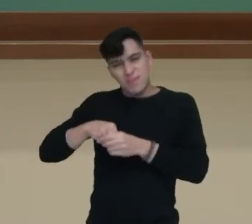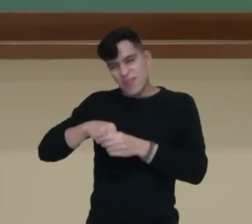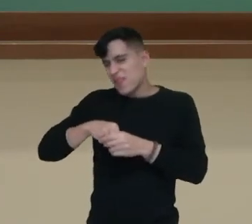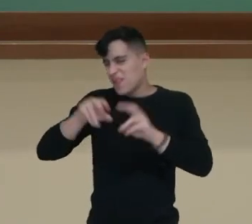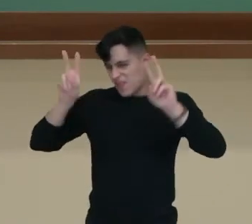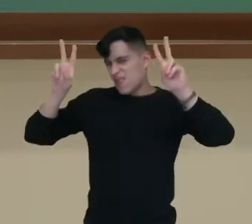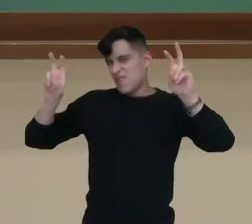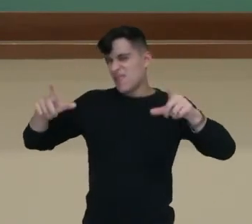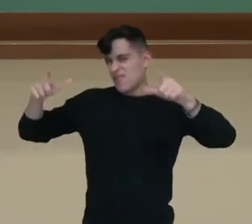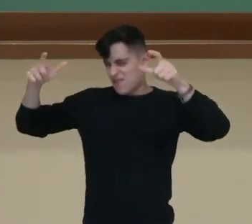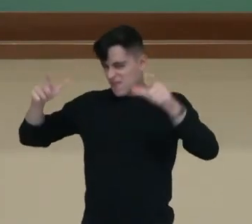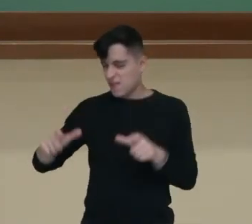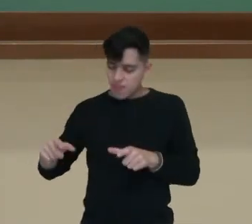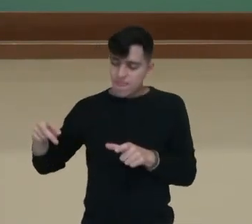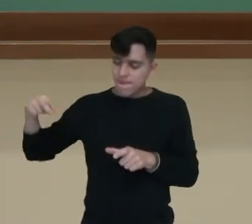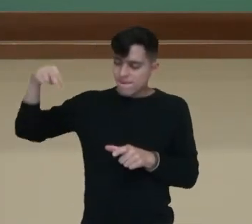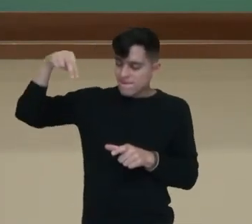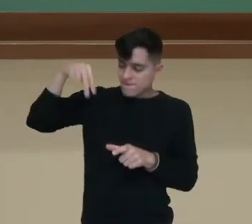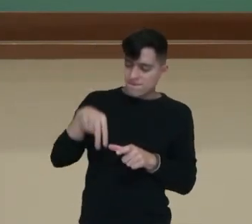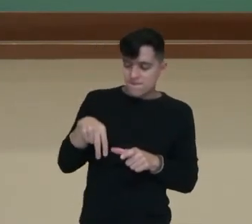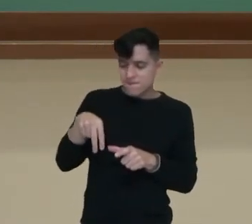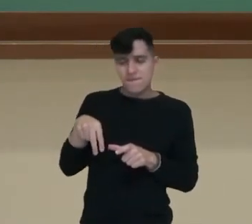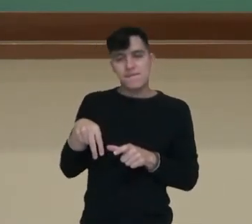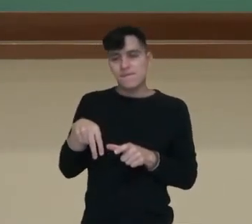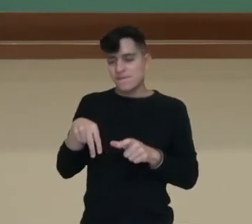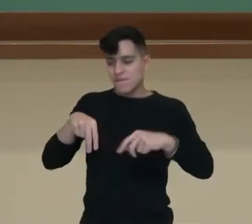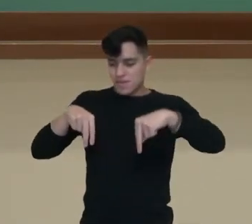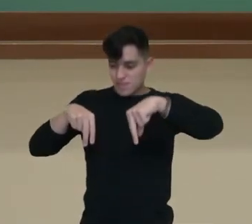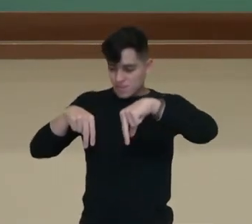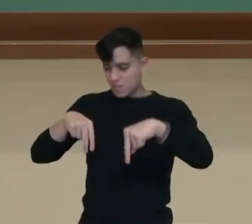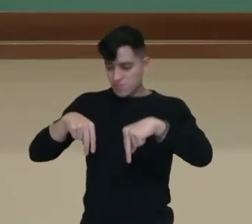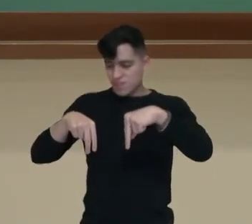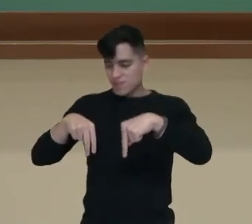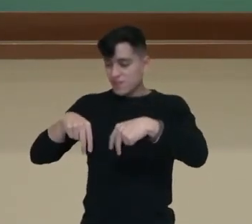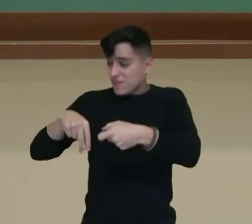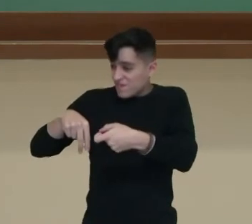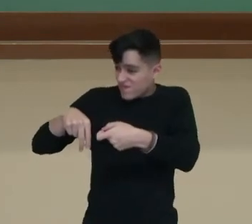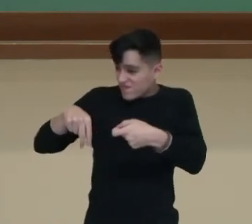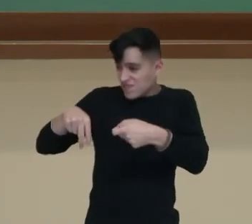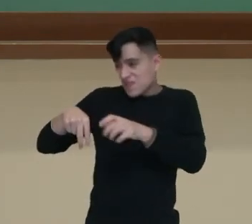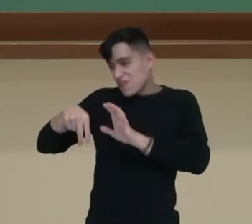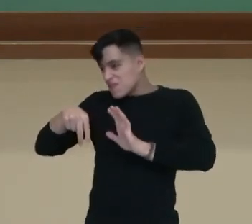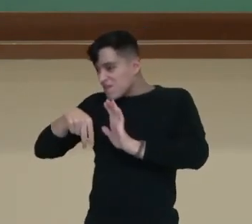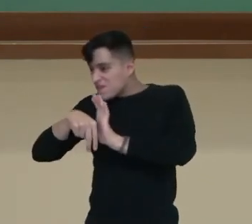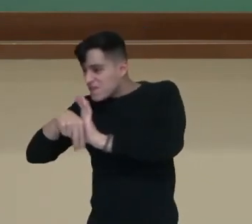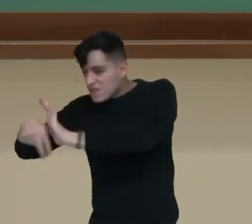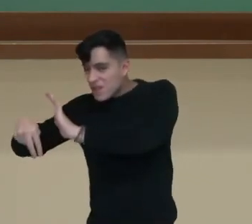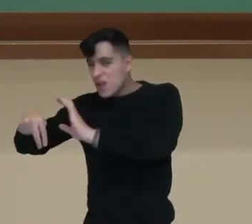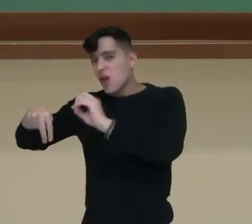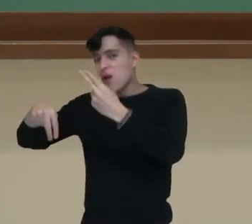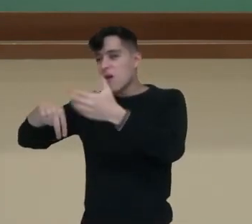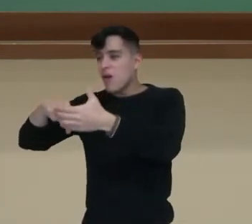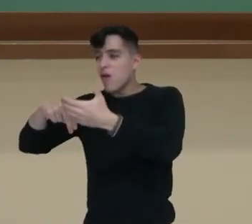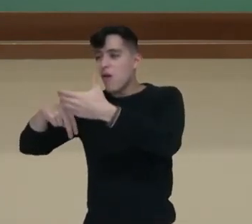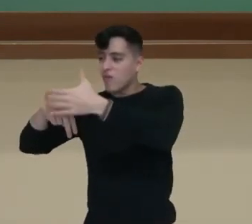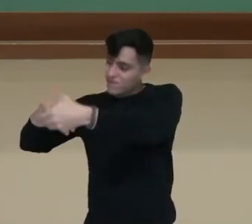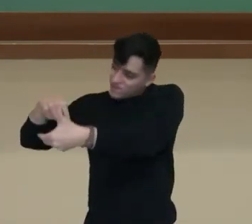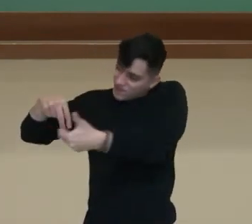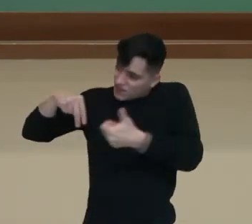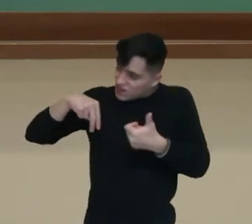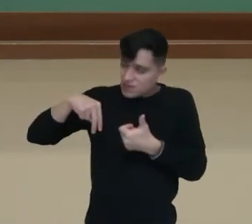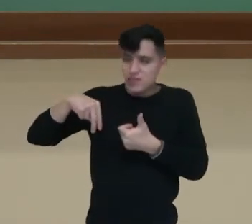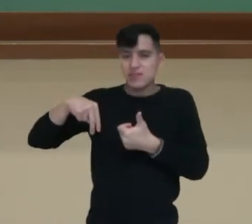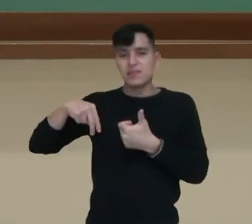você vai ficar dentro do bambolê e vai convidar eles para poder entrar. Então, você tem que fazer força para que consiga tirar ele de lá para colocar dentro do